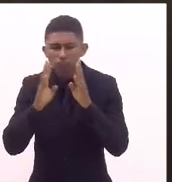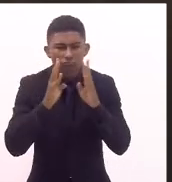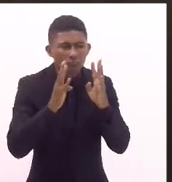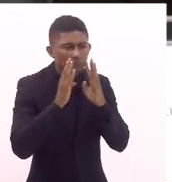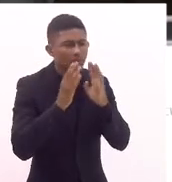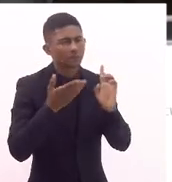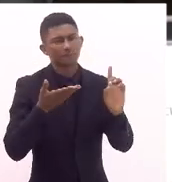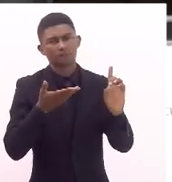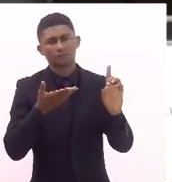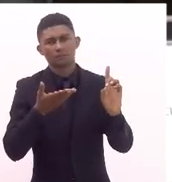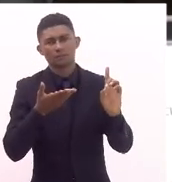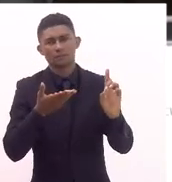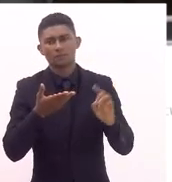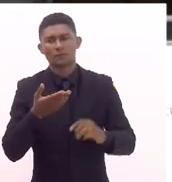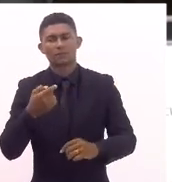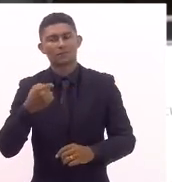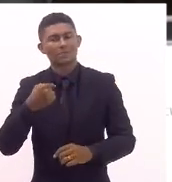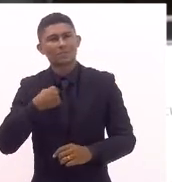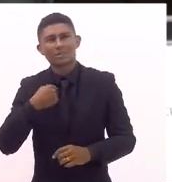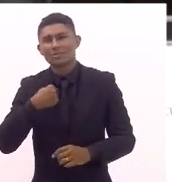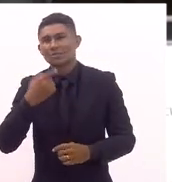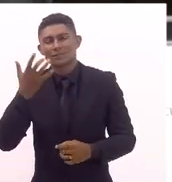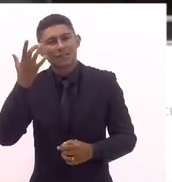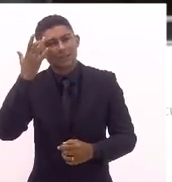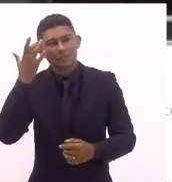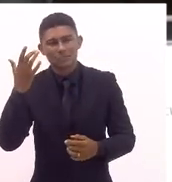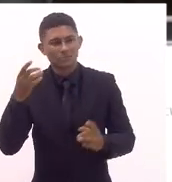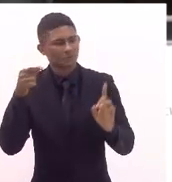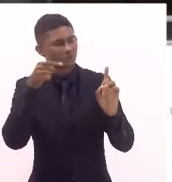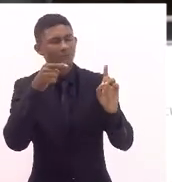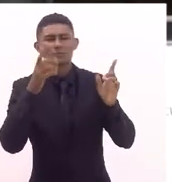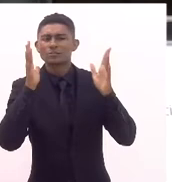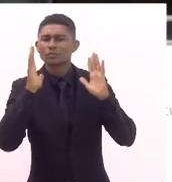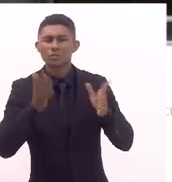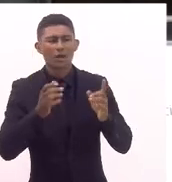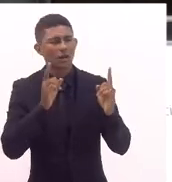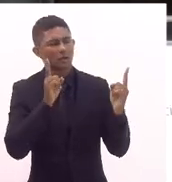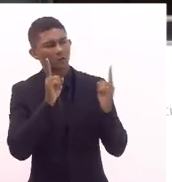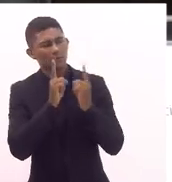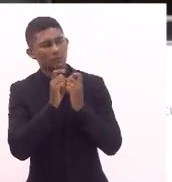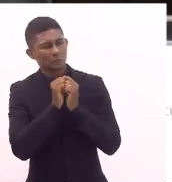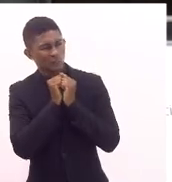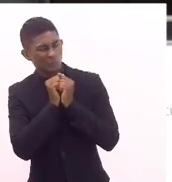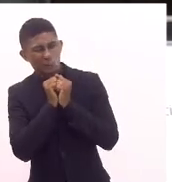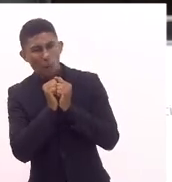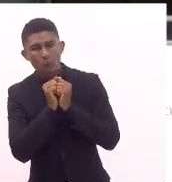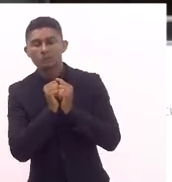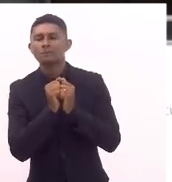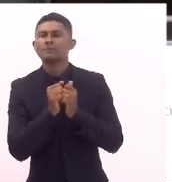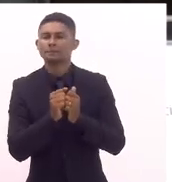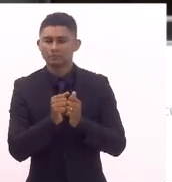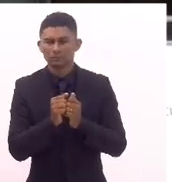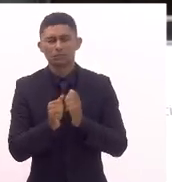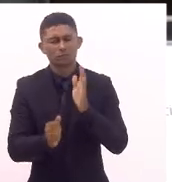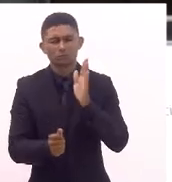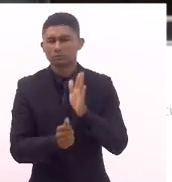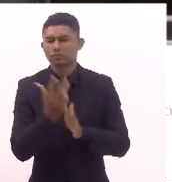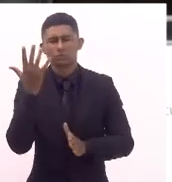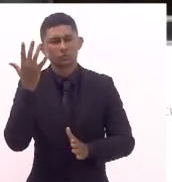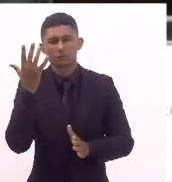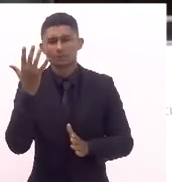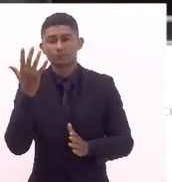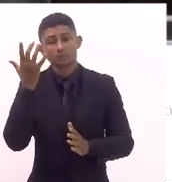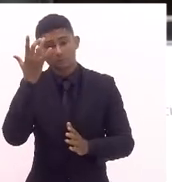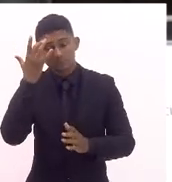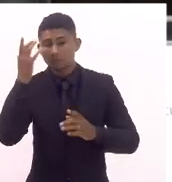eu não poderia enumerar Quantas vezes você já esteve ao meu lado mesmo Nesse pouco tempo e eu acho que a gente precisa